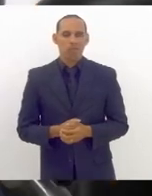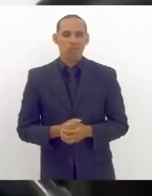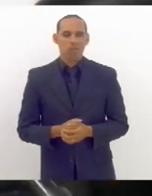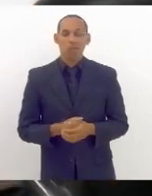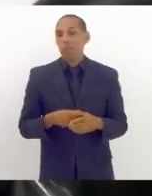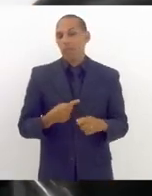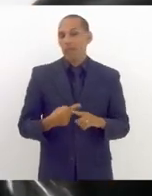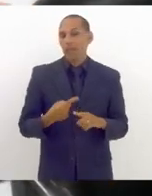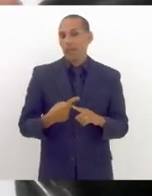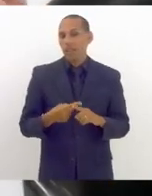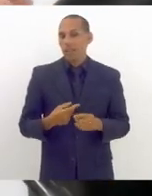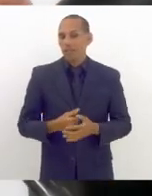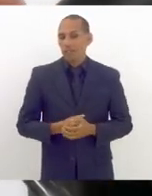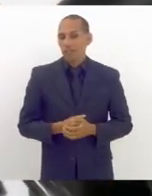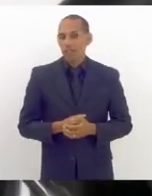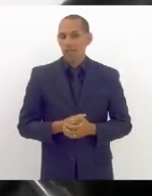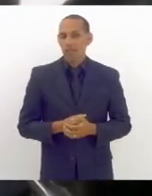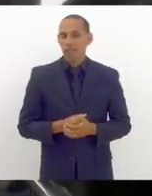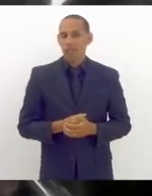porque